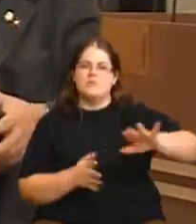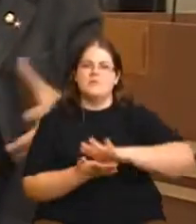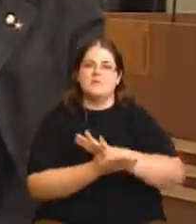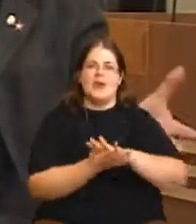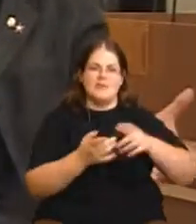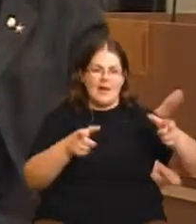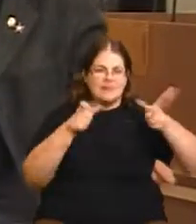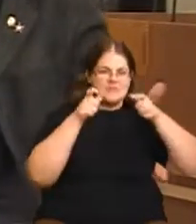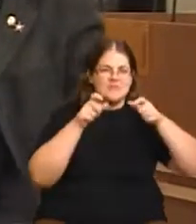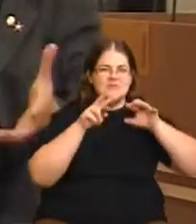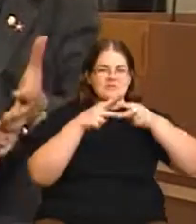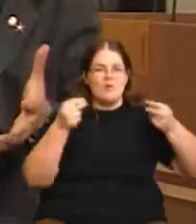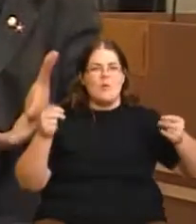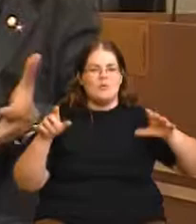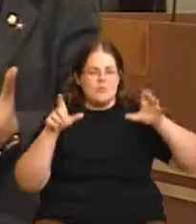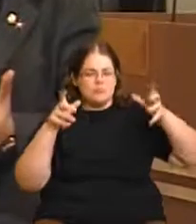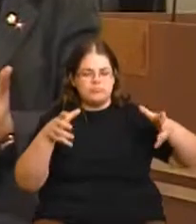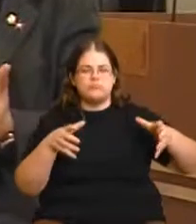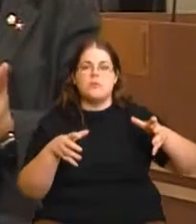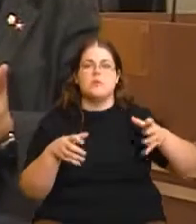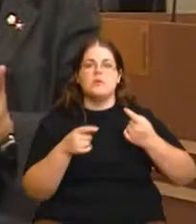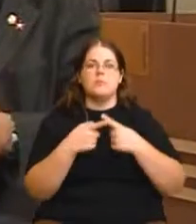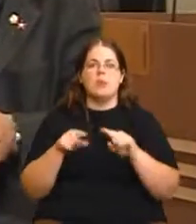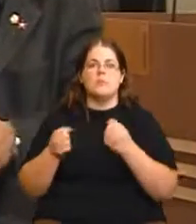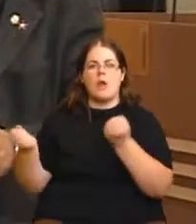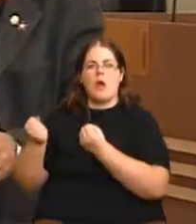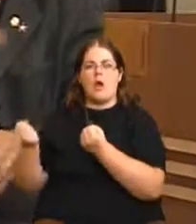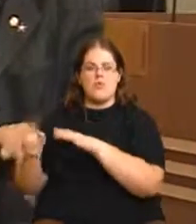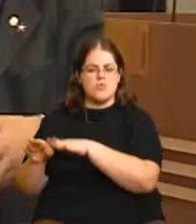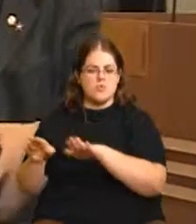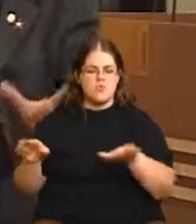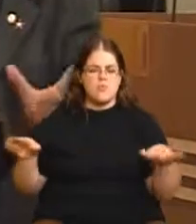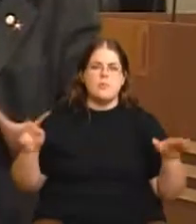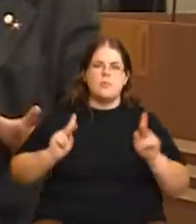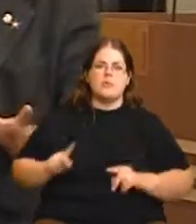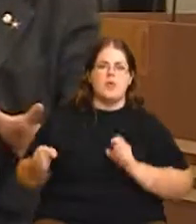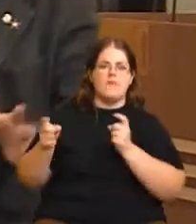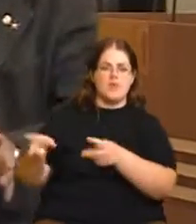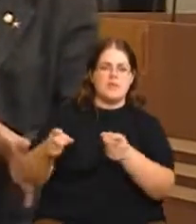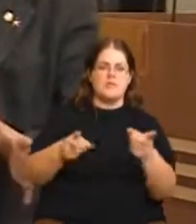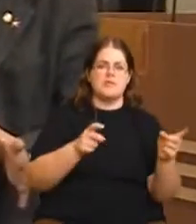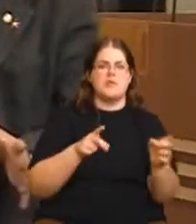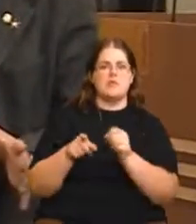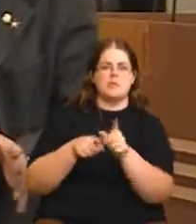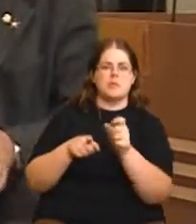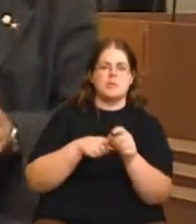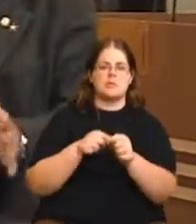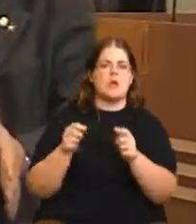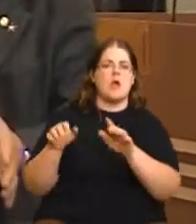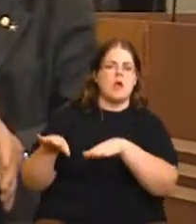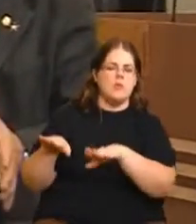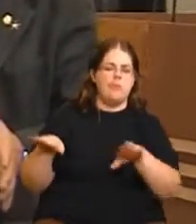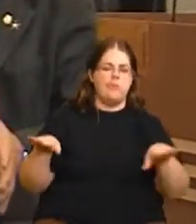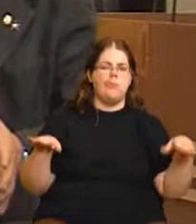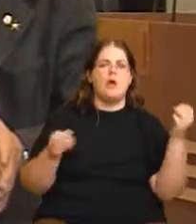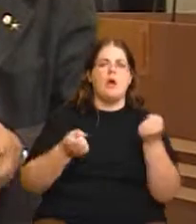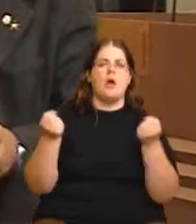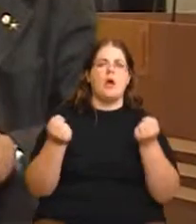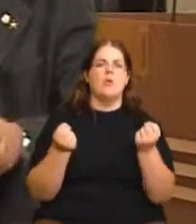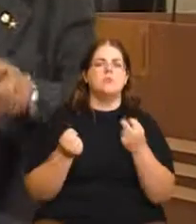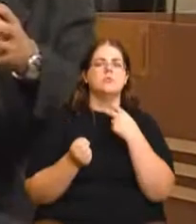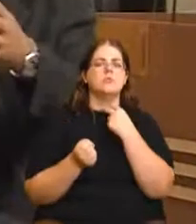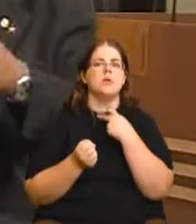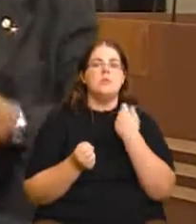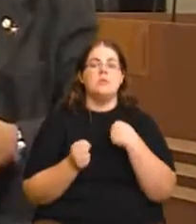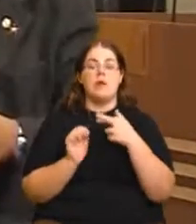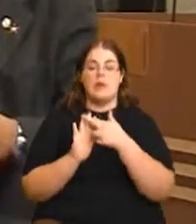carros que usam o espaço para vender carro, para fazer essas garagens de carro em cima dos canteiros. Então, isso também é uma irregularidade, então isso não pode. Então, eu acho